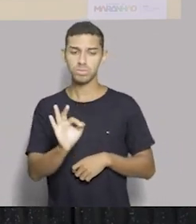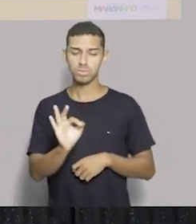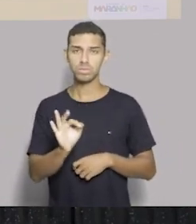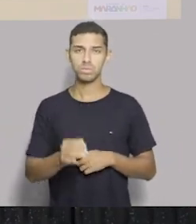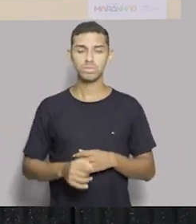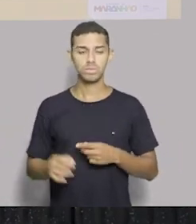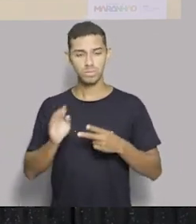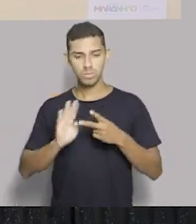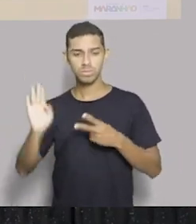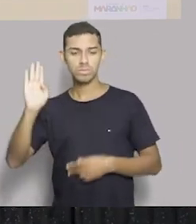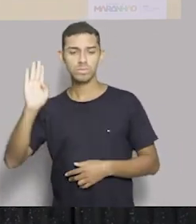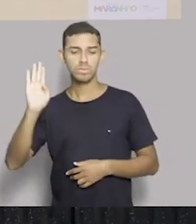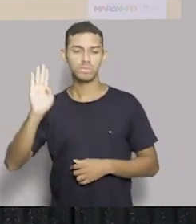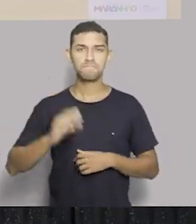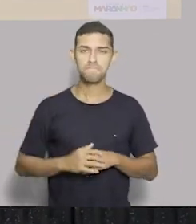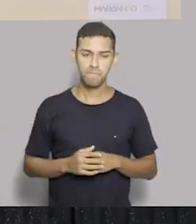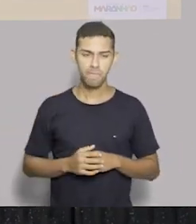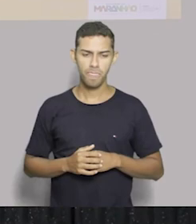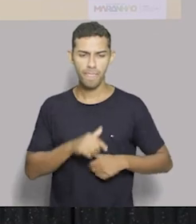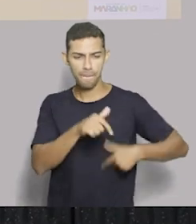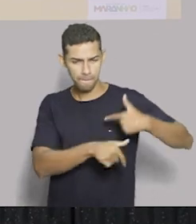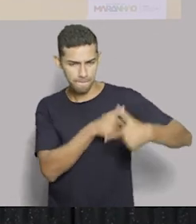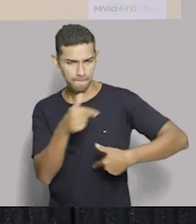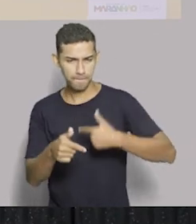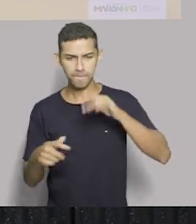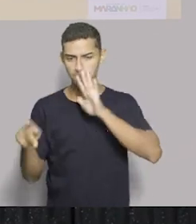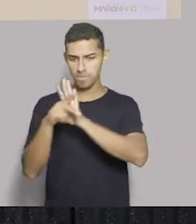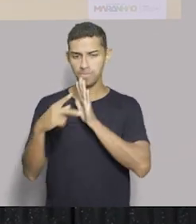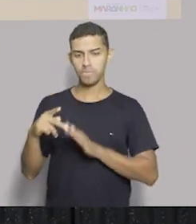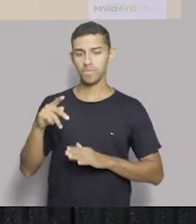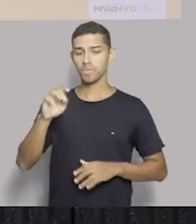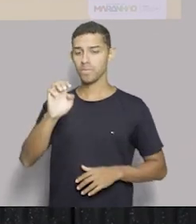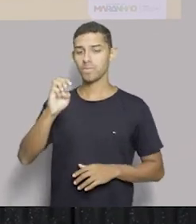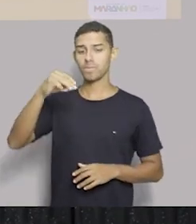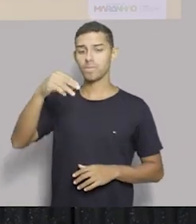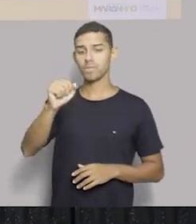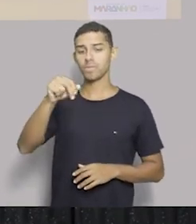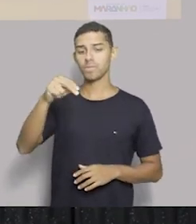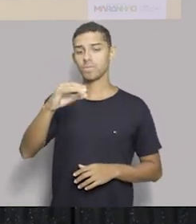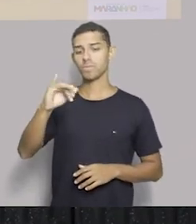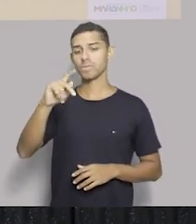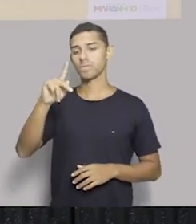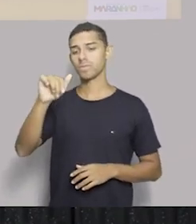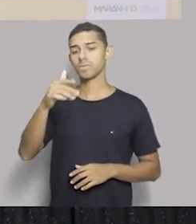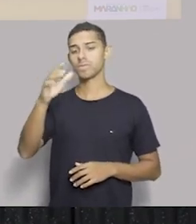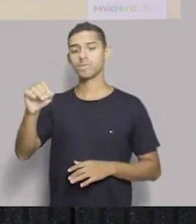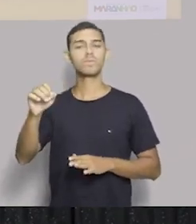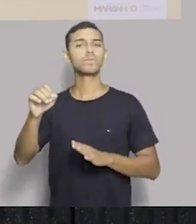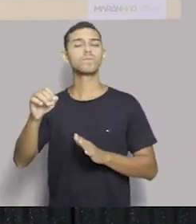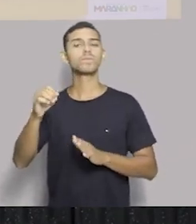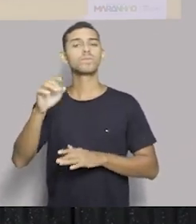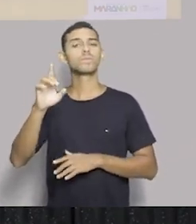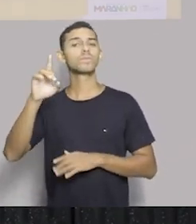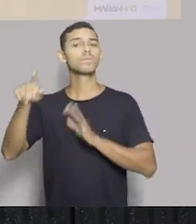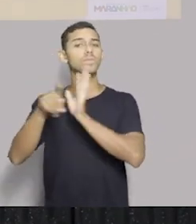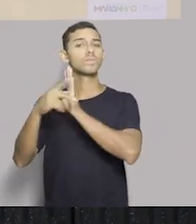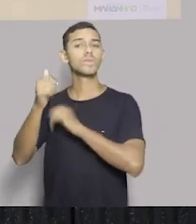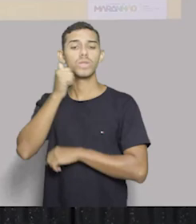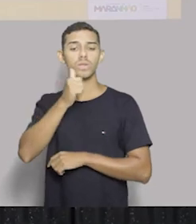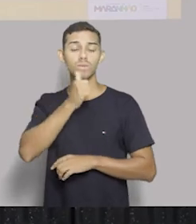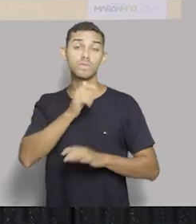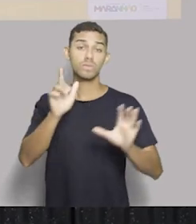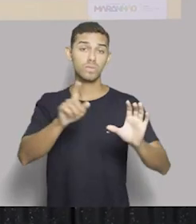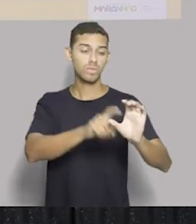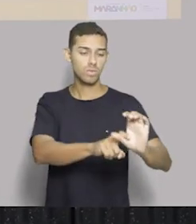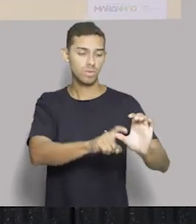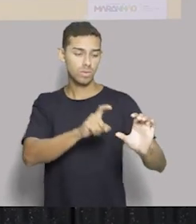as outras letra B luta pela emancipação da mulher o que significa emancipação significa Independência